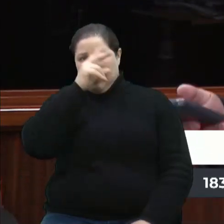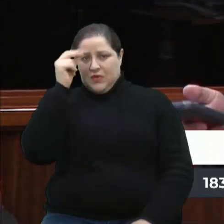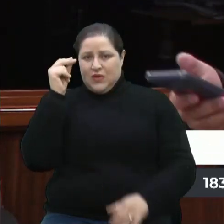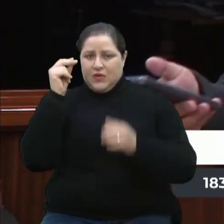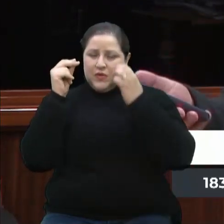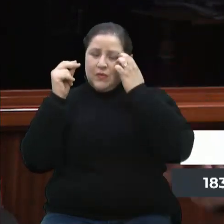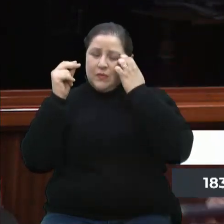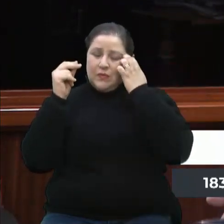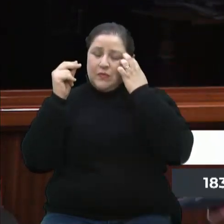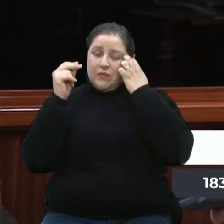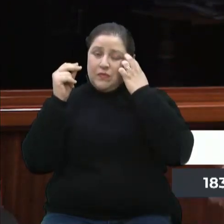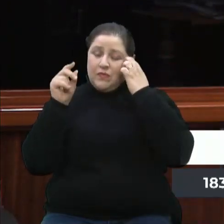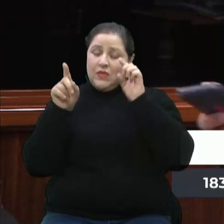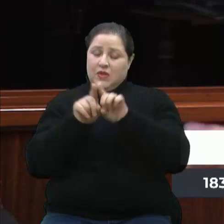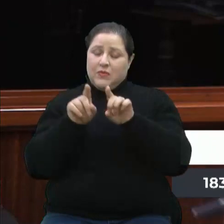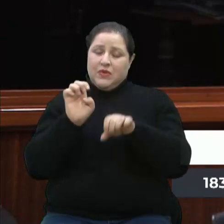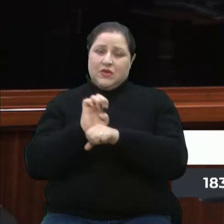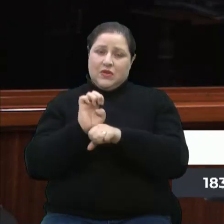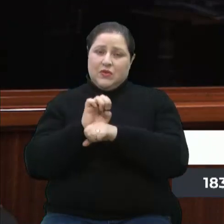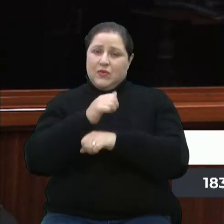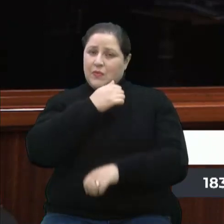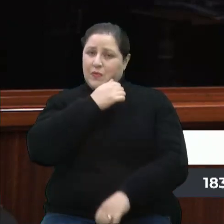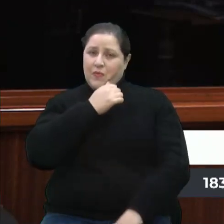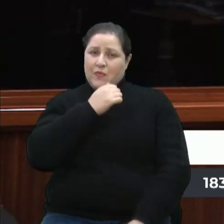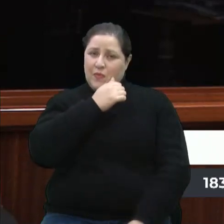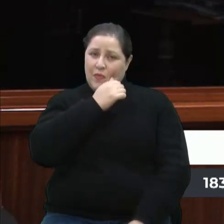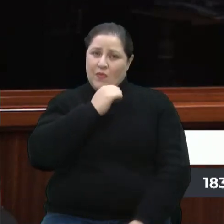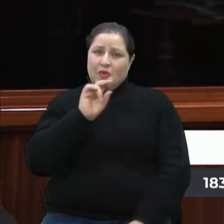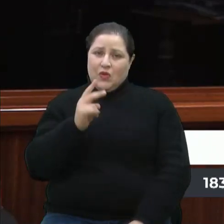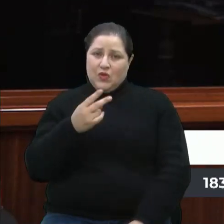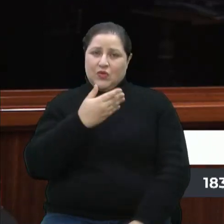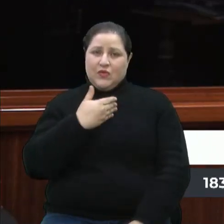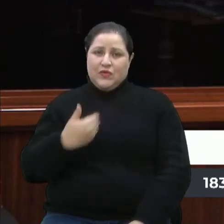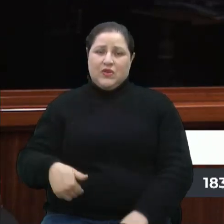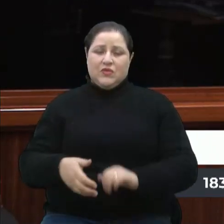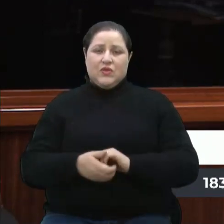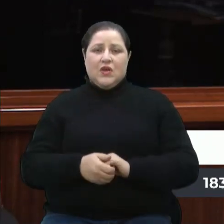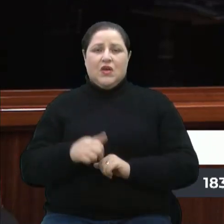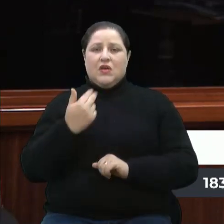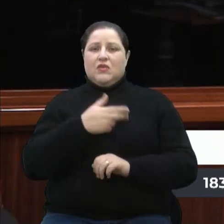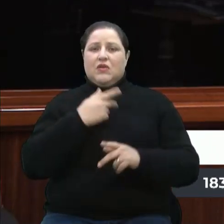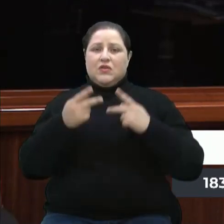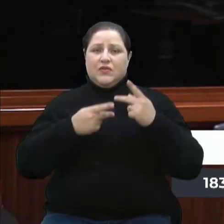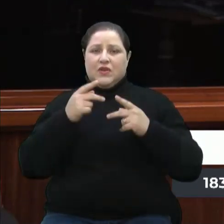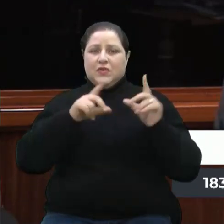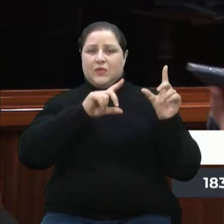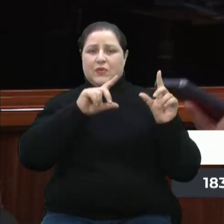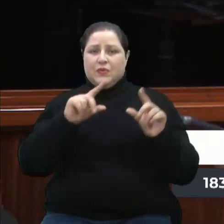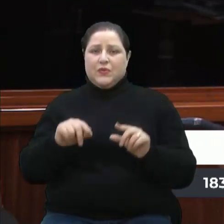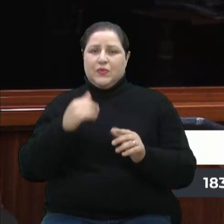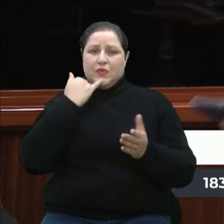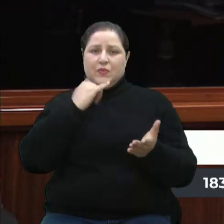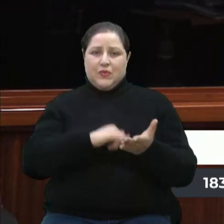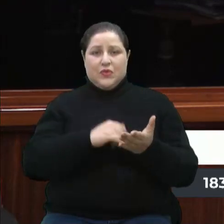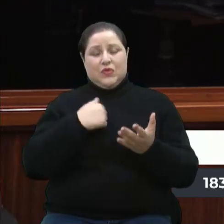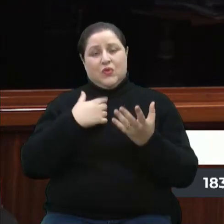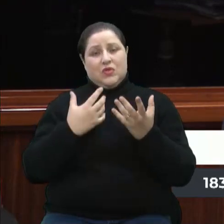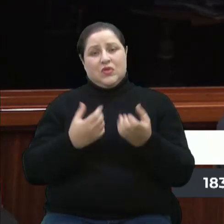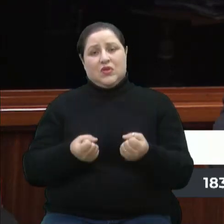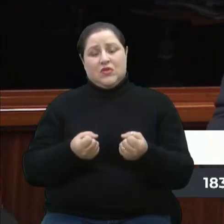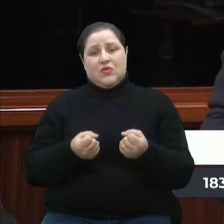e o governo estadual, né? Os dois governos. Quando a gente fala em redução de impostos, eu sou favorável.